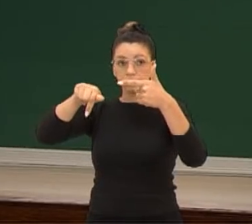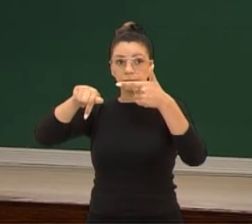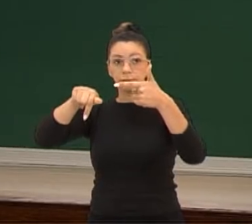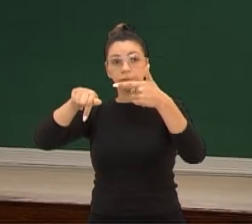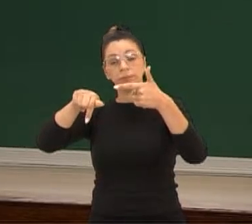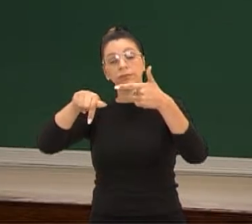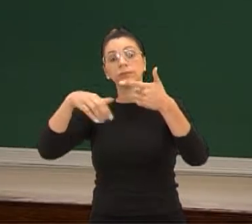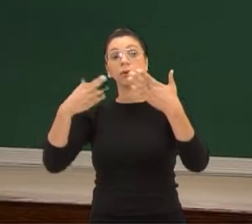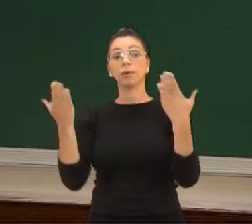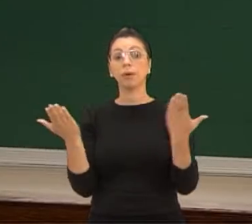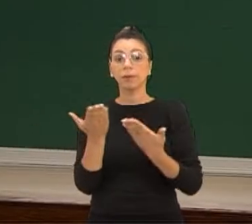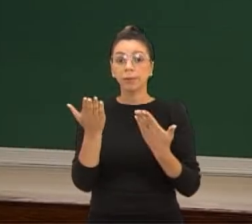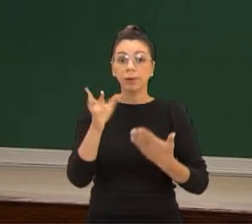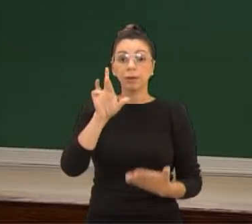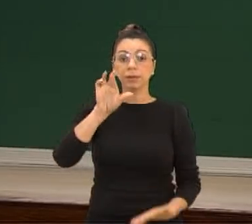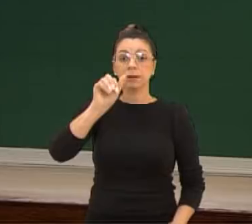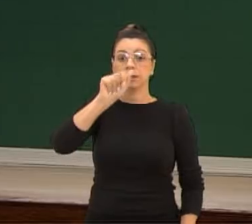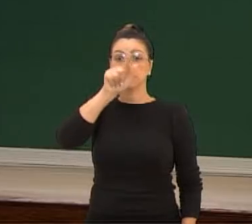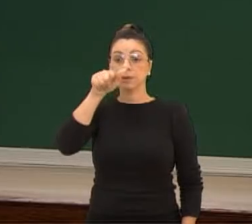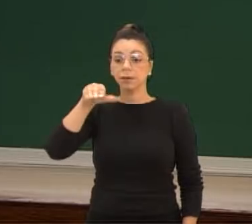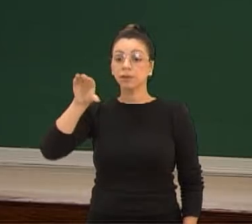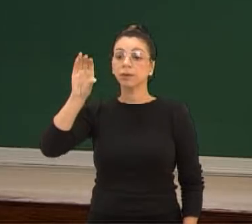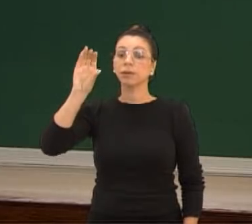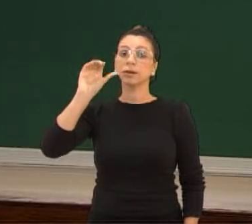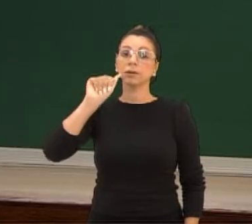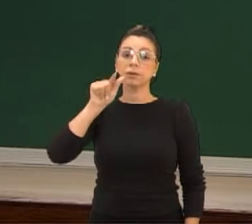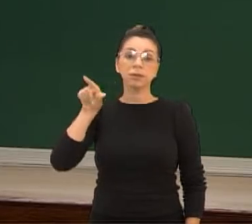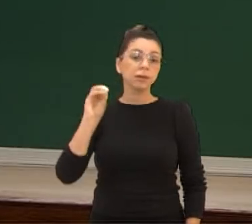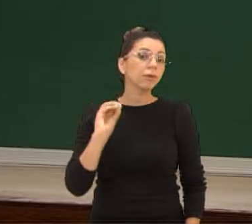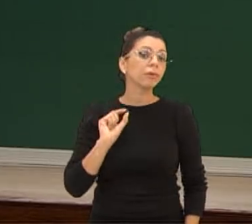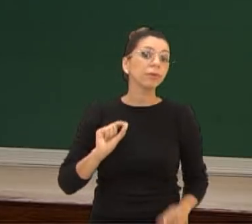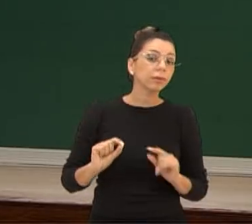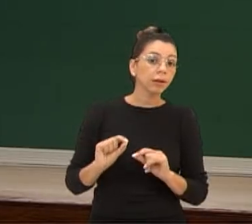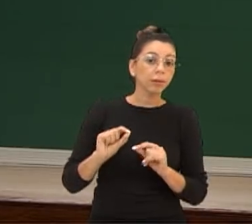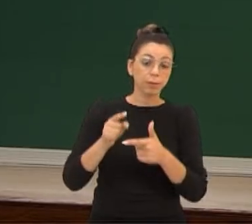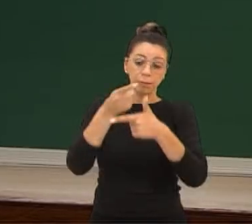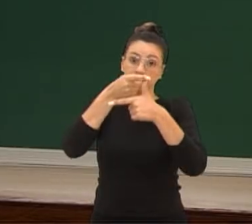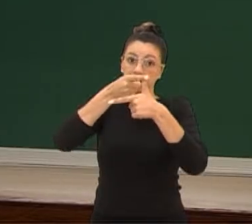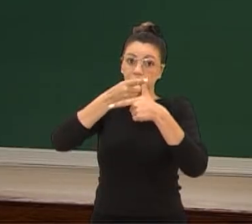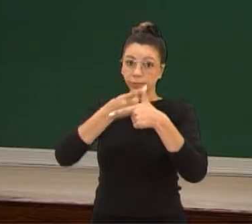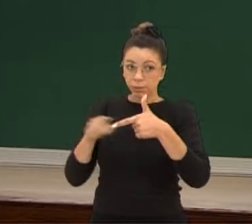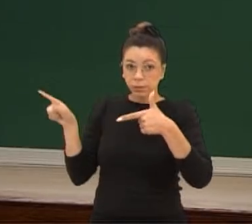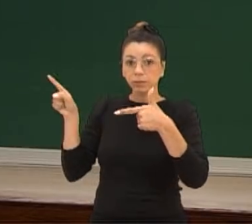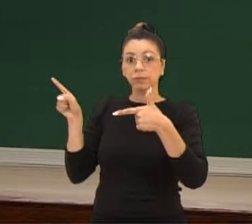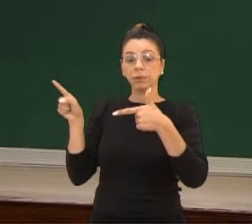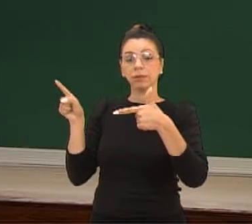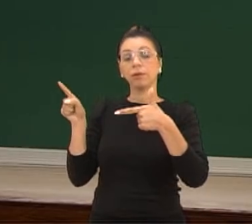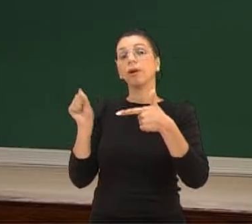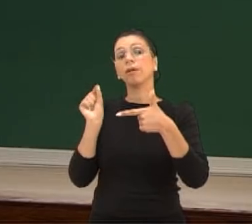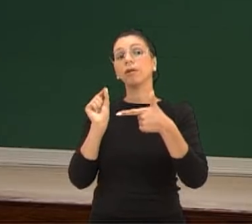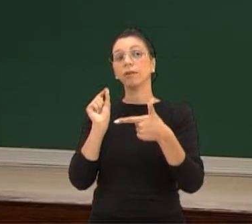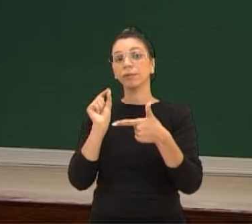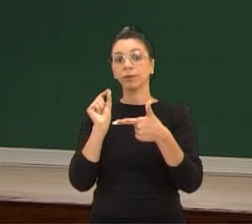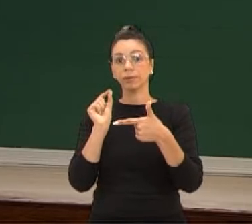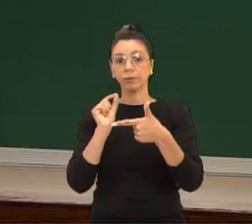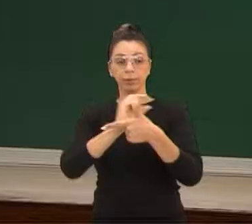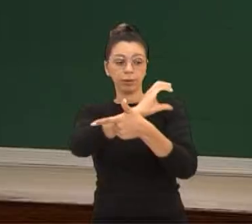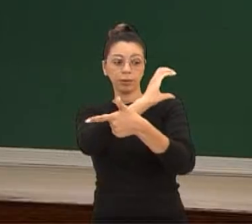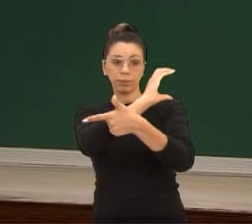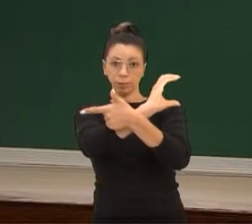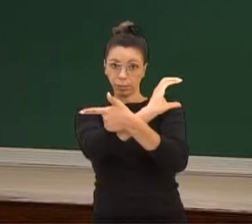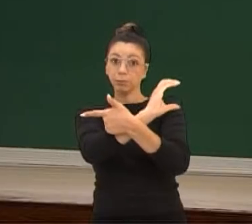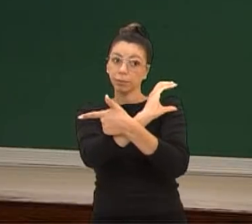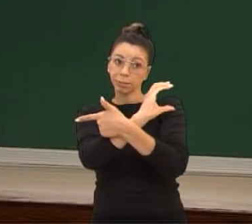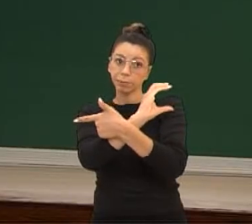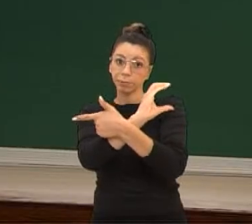uma razão, tá? O que é uma razão? Nesse caso, uma divisão, tá? Do comprimento que